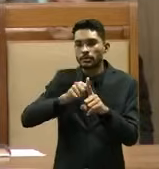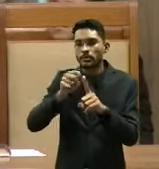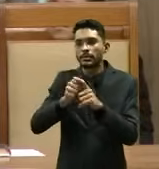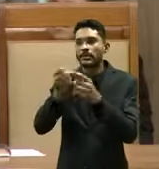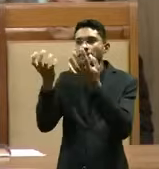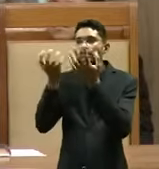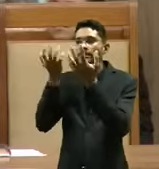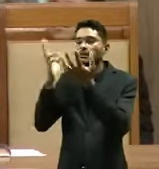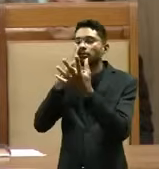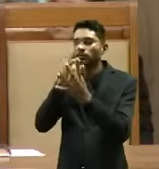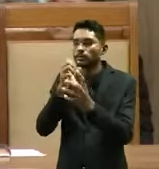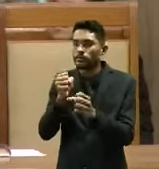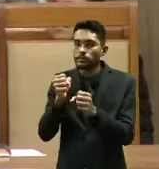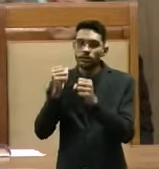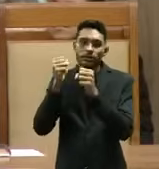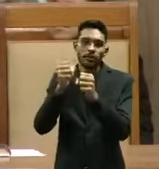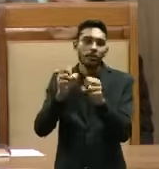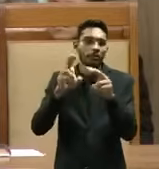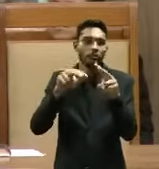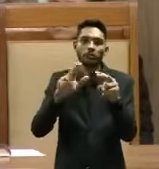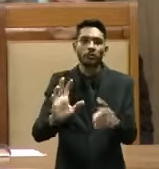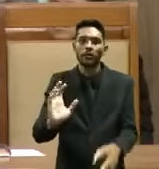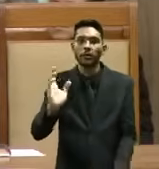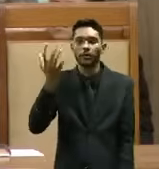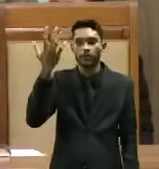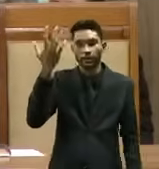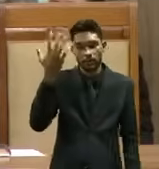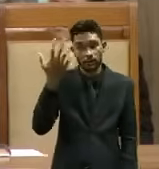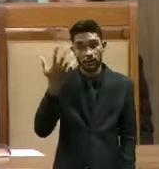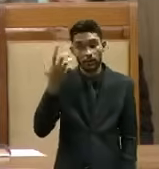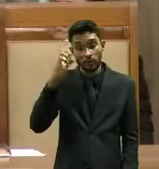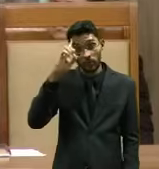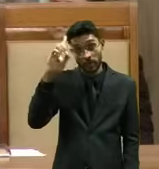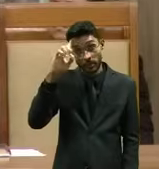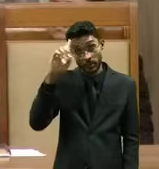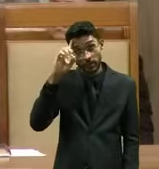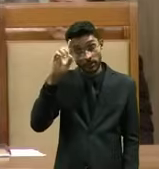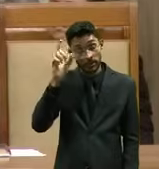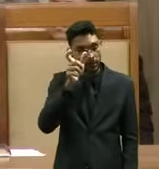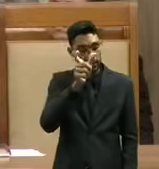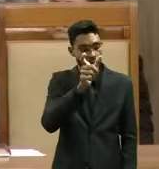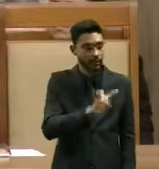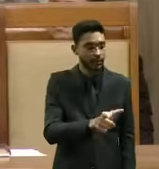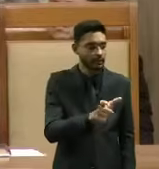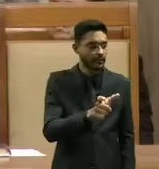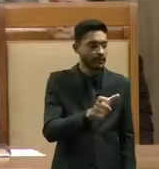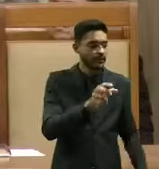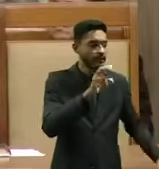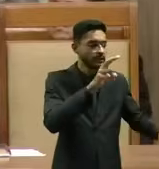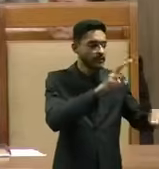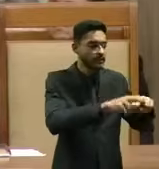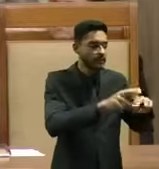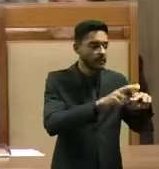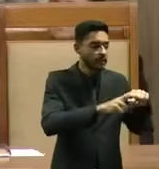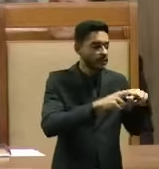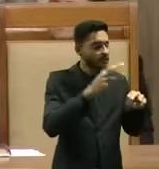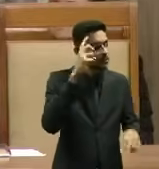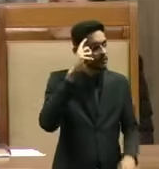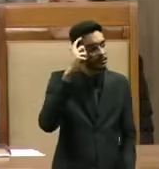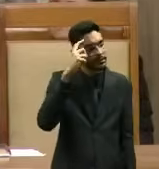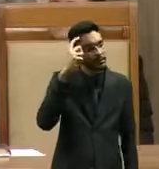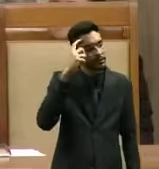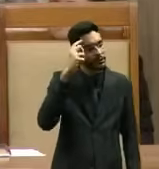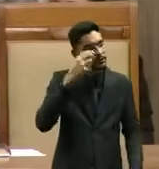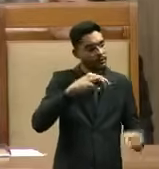buscasse aí pronto um dia ele tava sentado meditando no Hino da arpa na cadeira quando deu fé o espírito santo Pegou